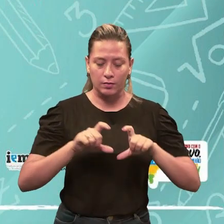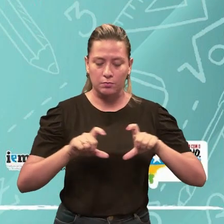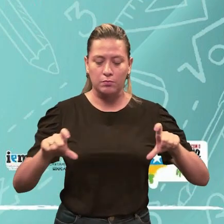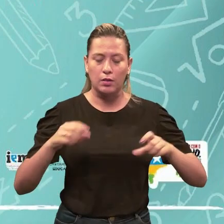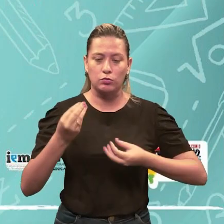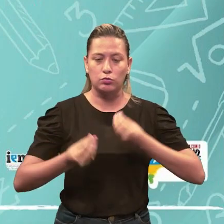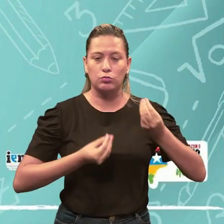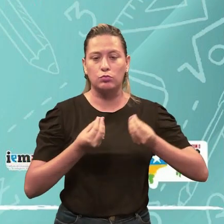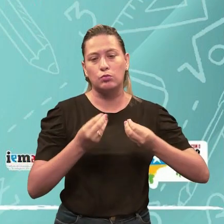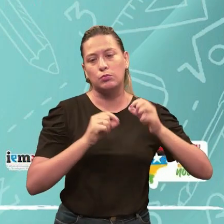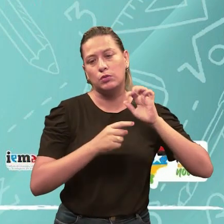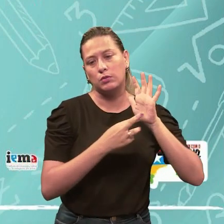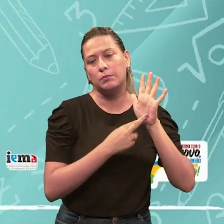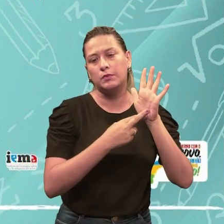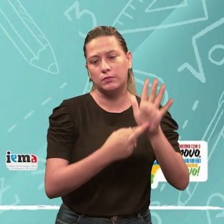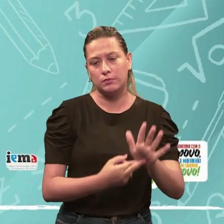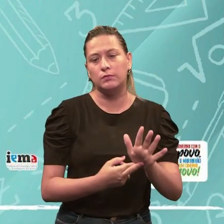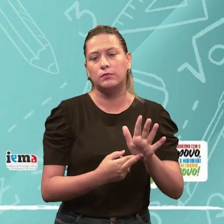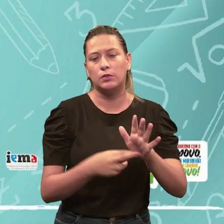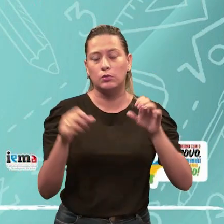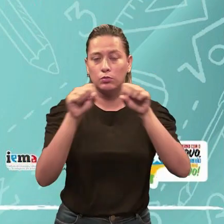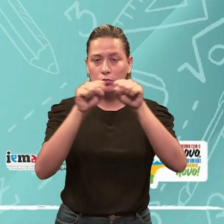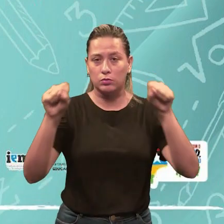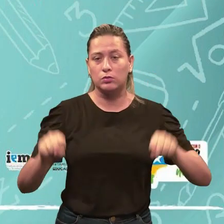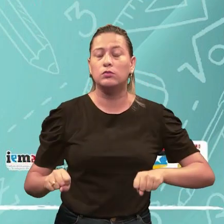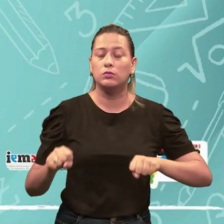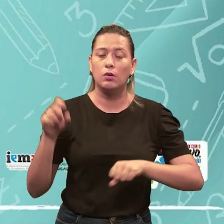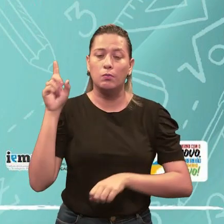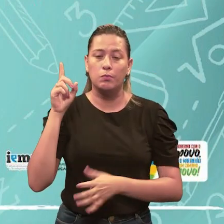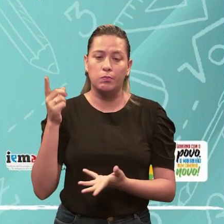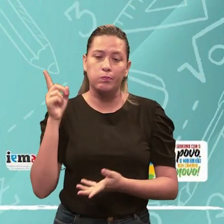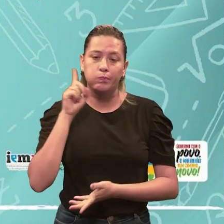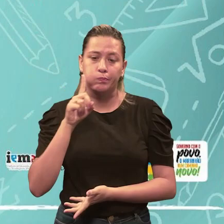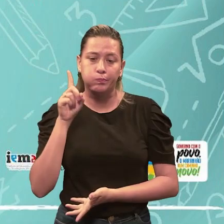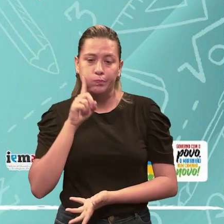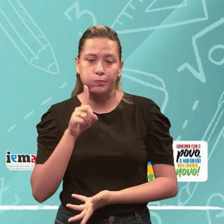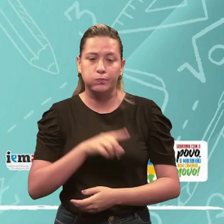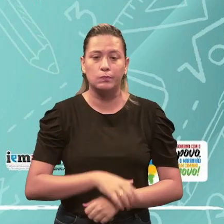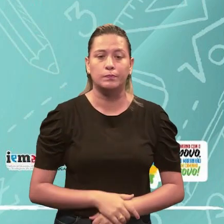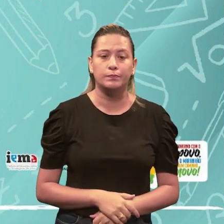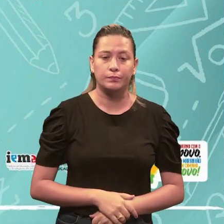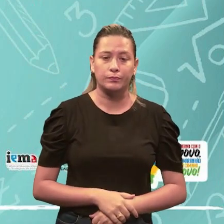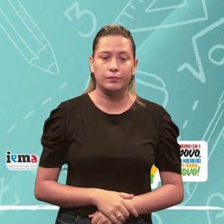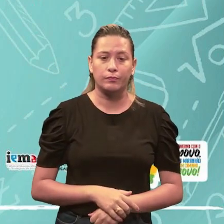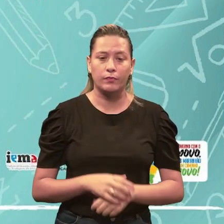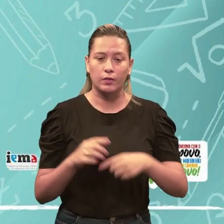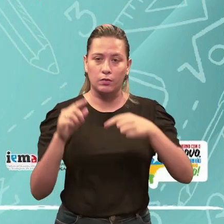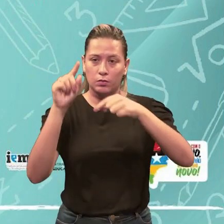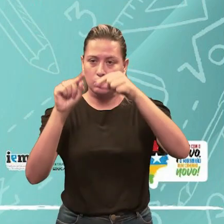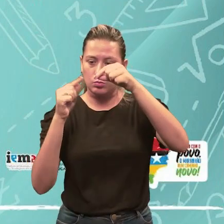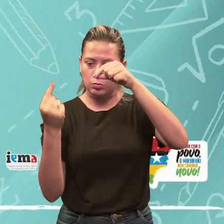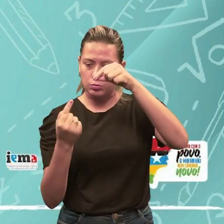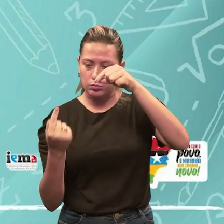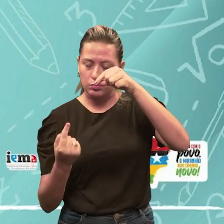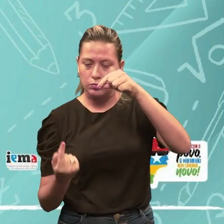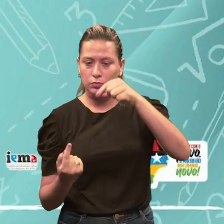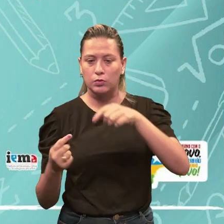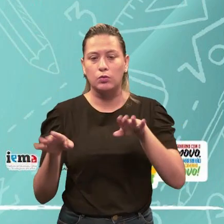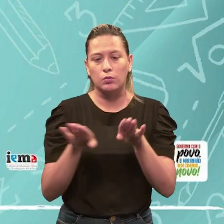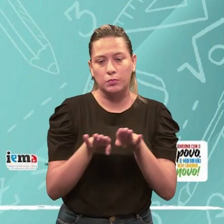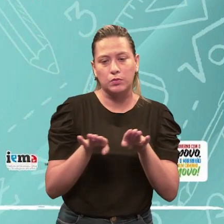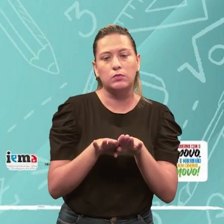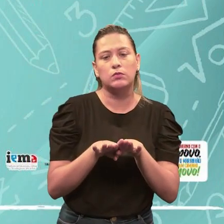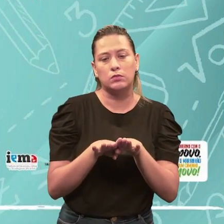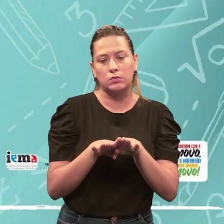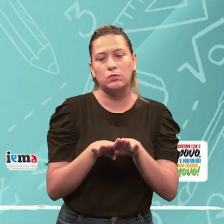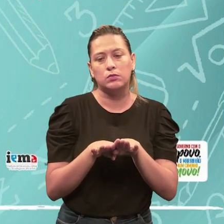é representado, tanto no sistema americano, né, a forma de espiral, quanto no internacional,